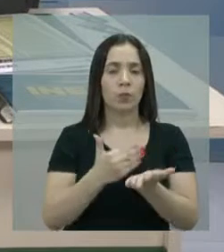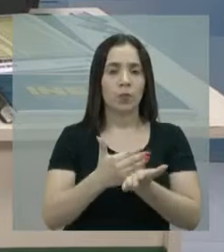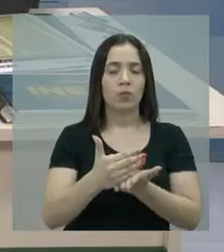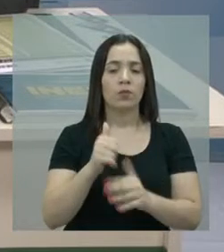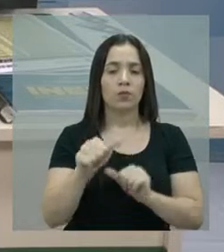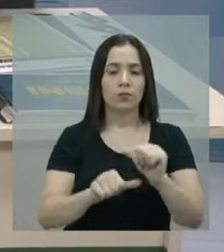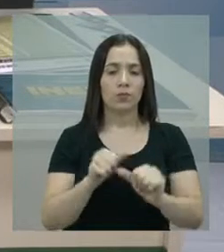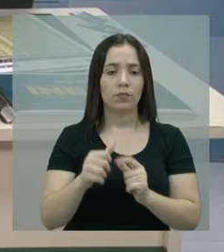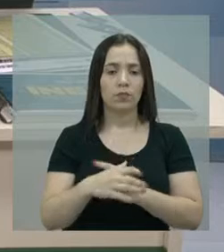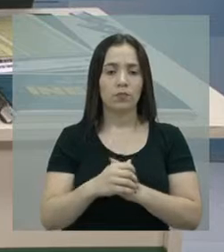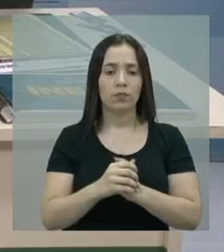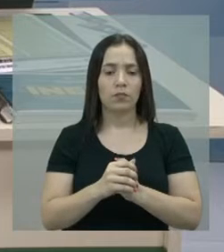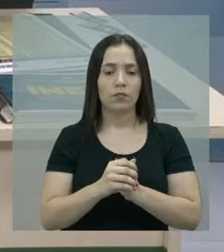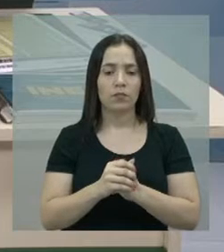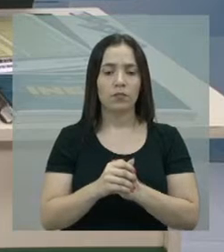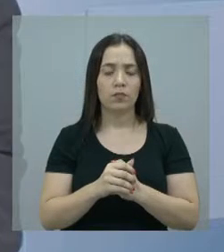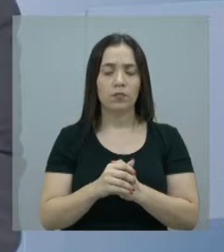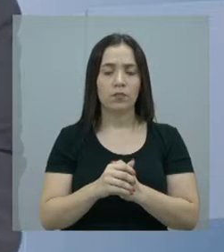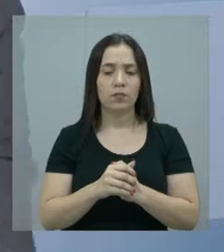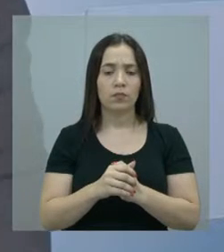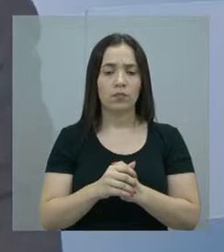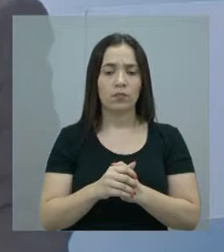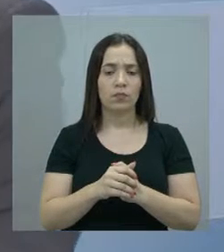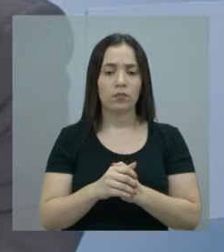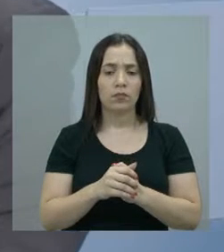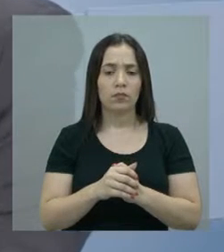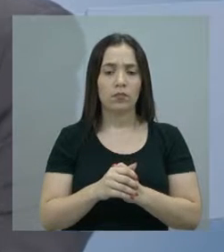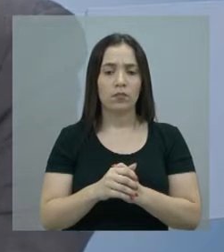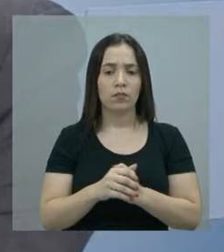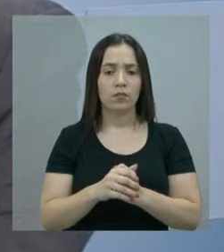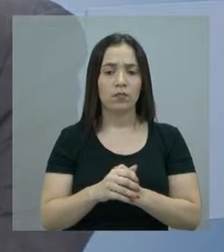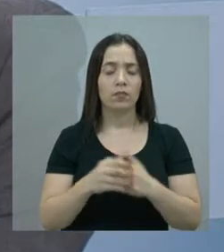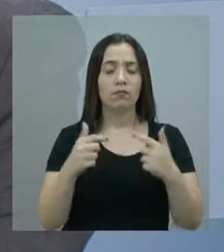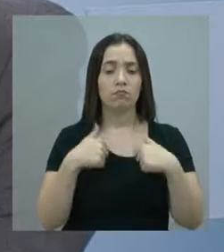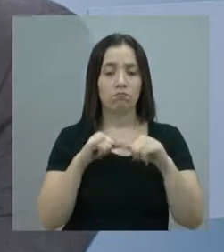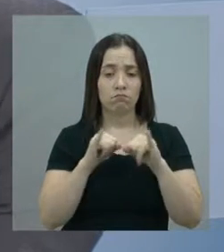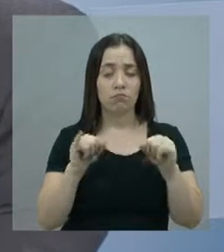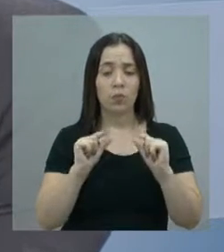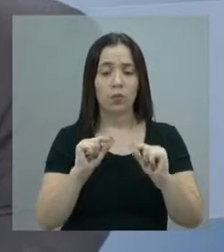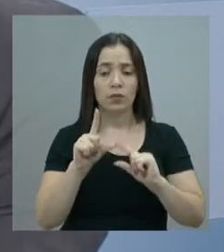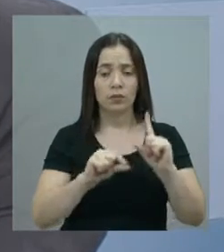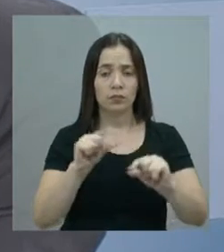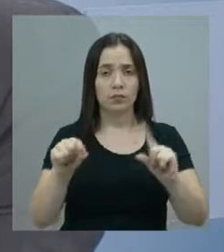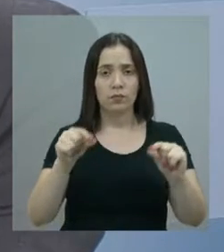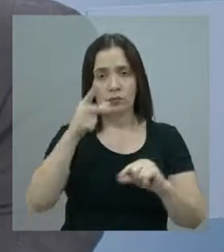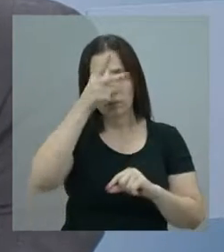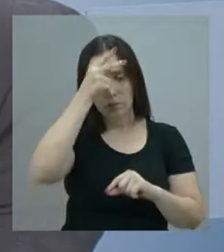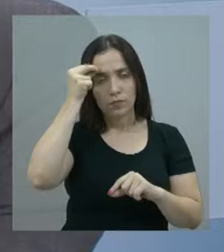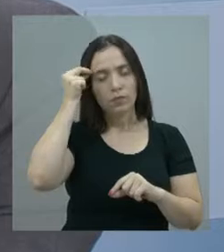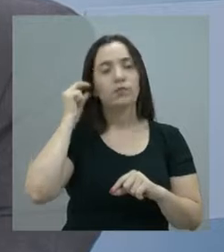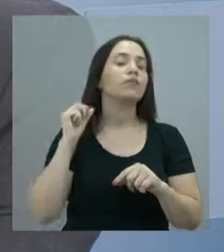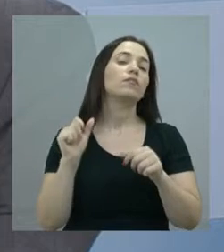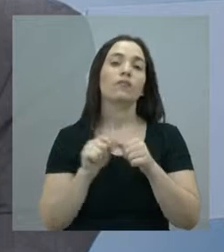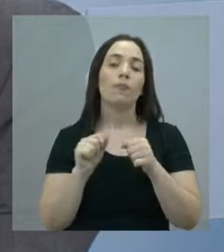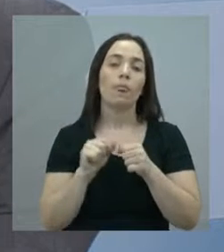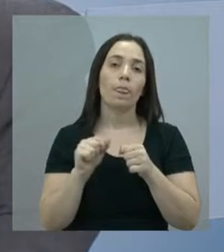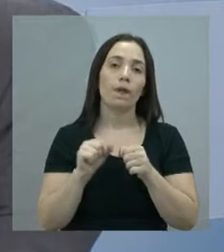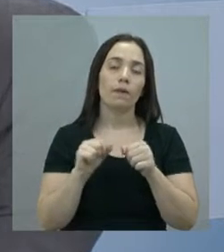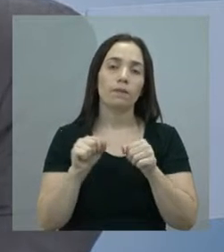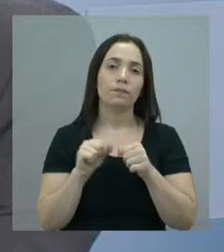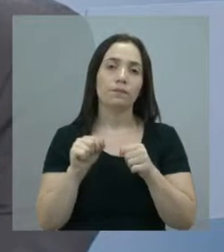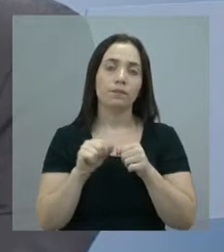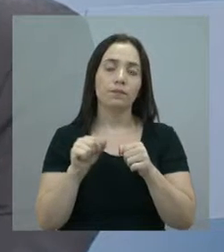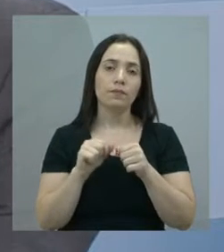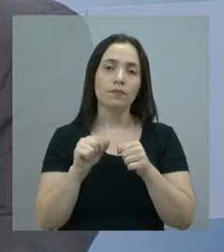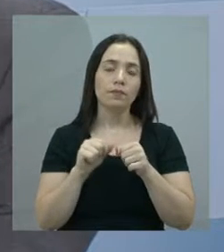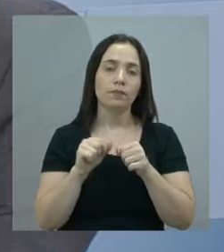é. Eu ressaltaria o processo de seleção que a Prefeitura passou a adotar a partir